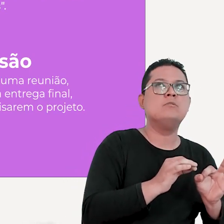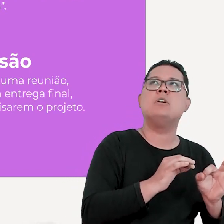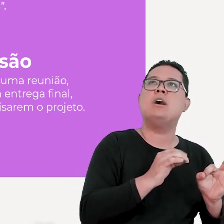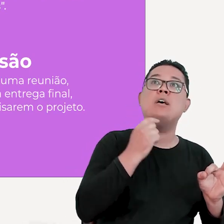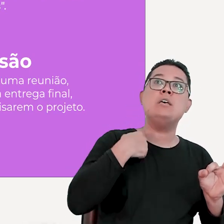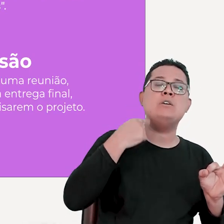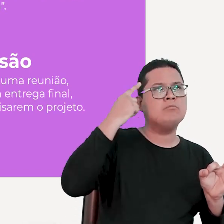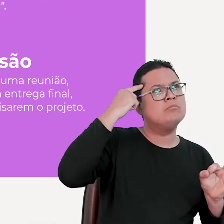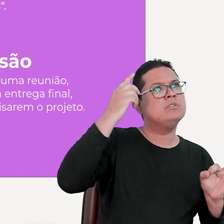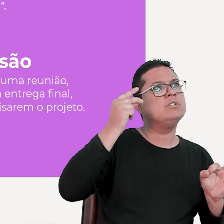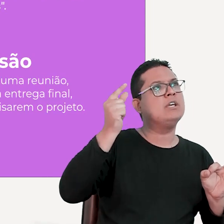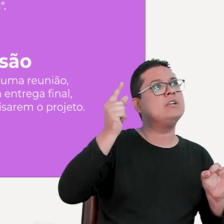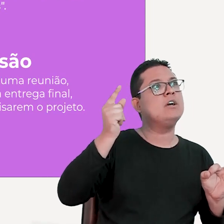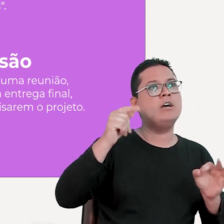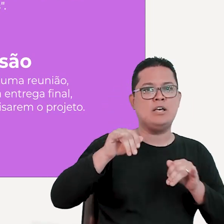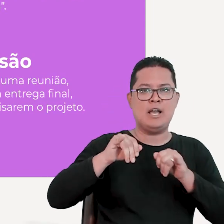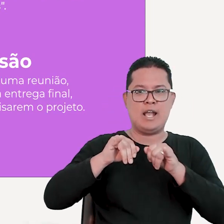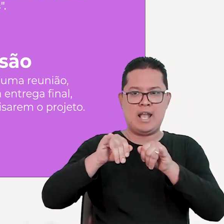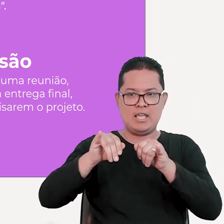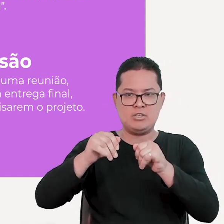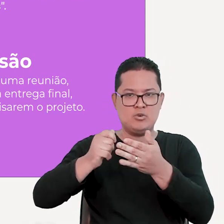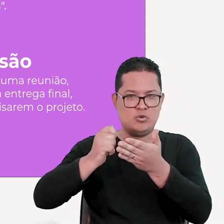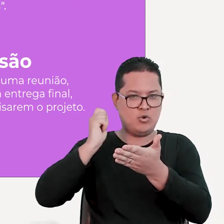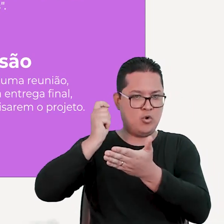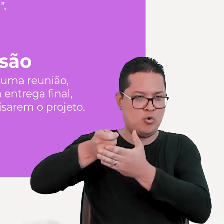mas eu não fiz a tela